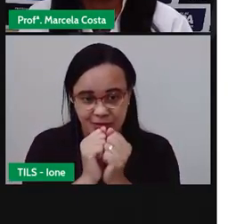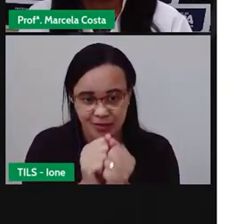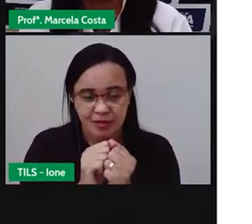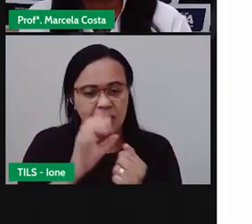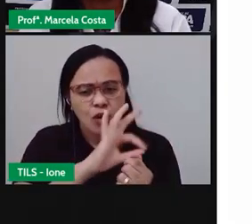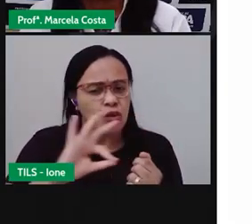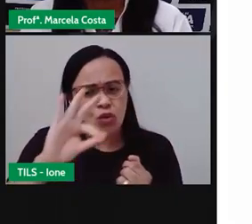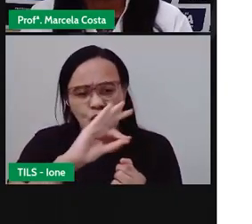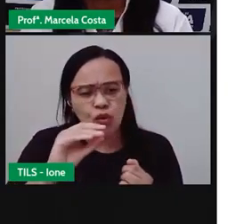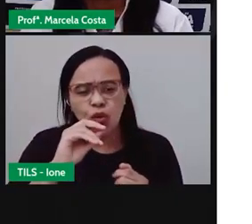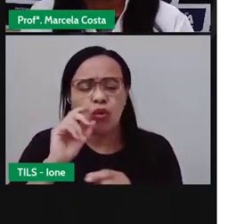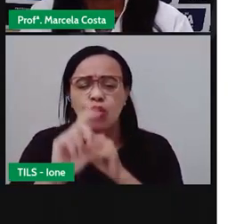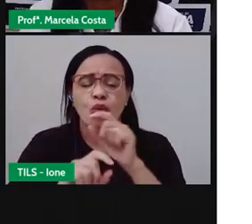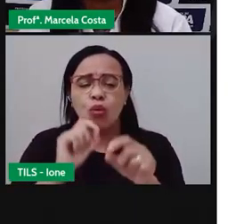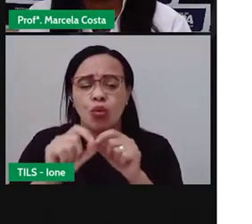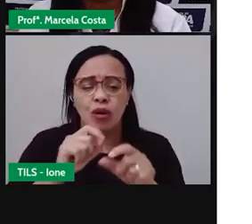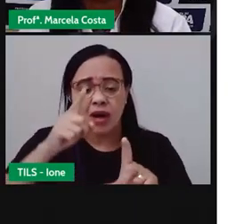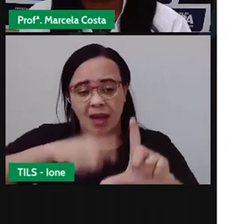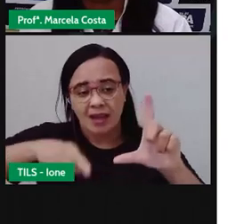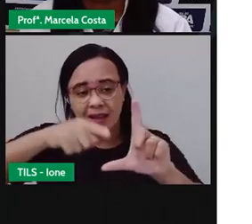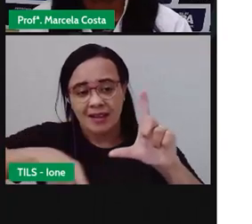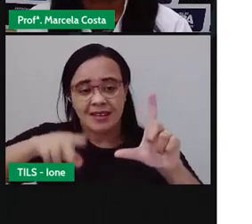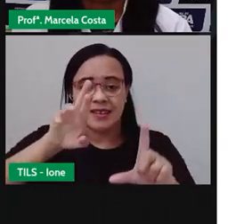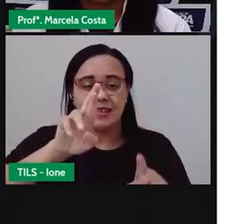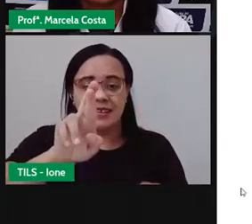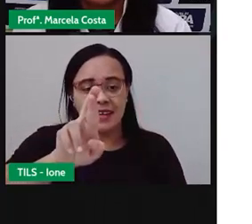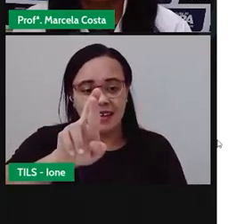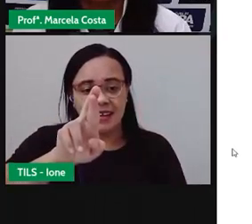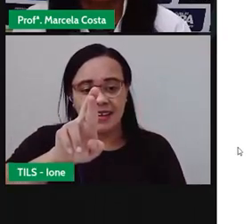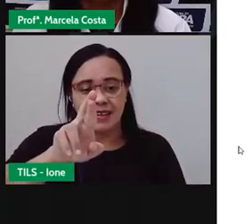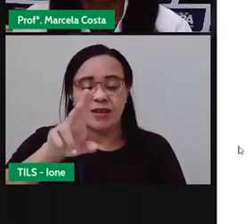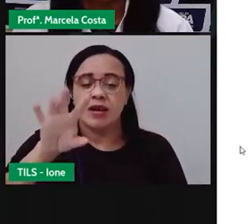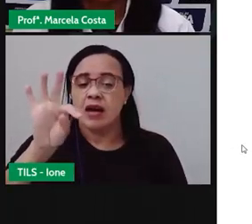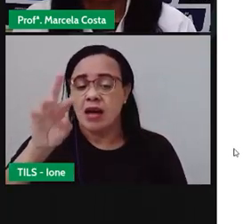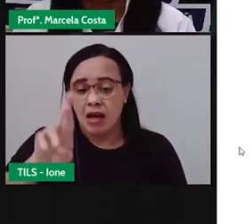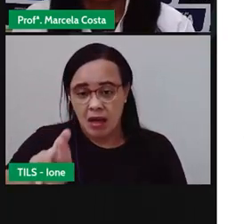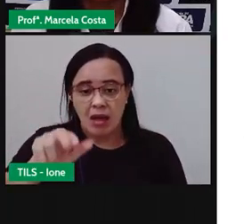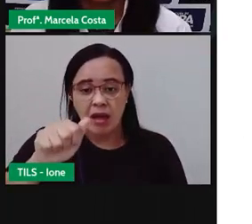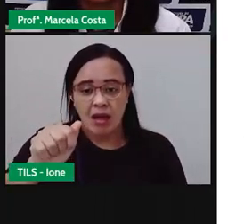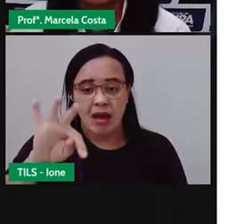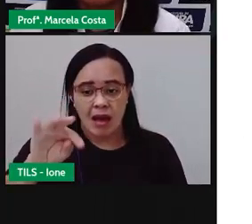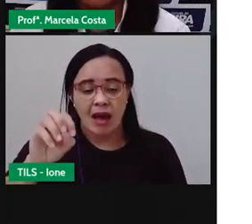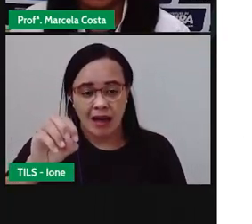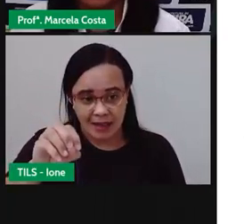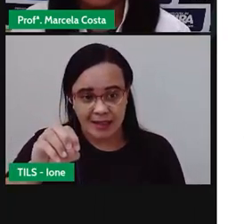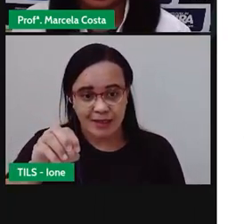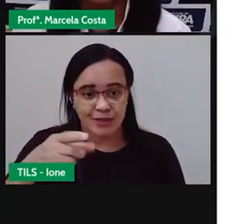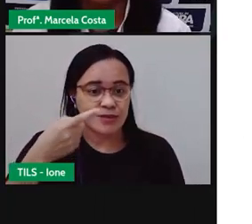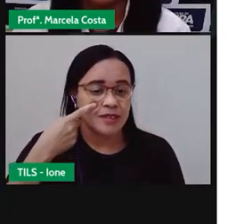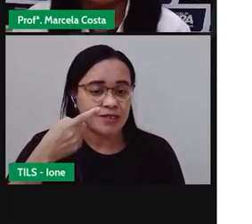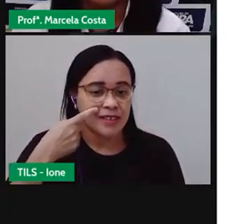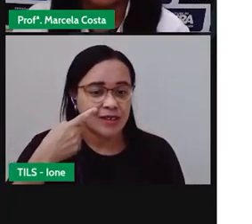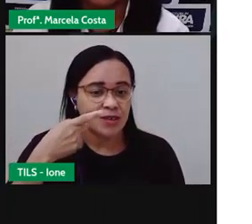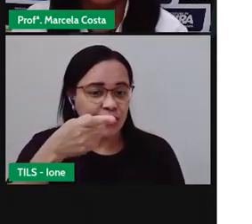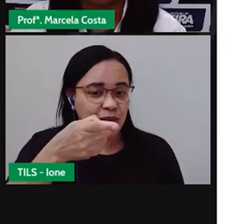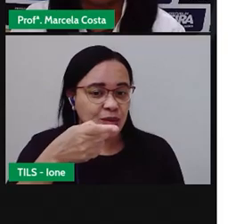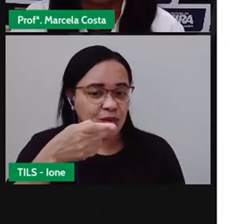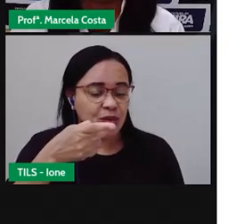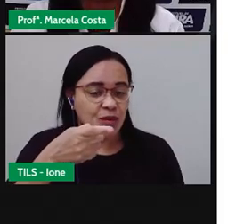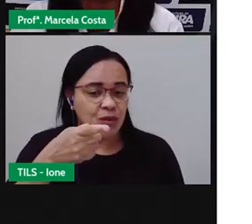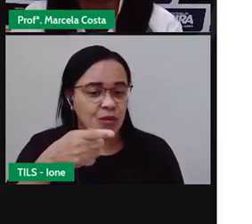Todos eles têm o som da letra R. Ó, rato. Nessa segunda imagem, o que é que o rato está